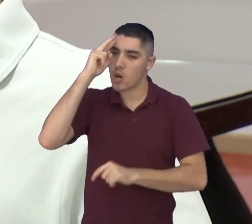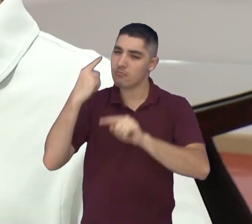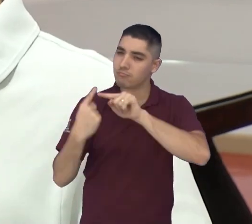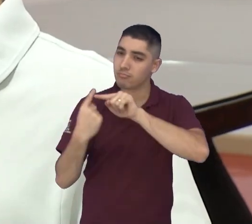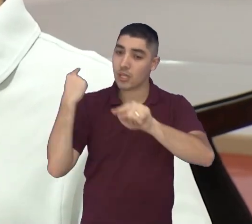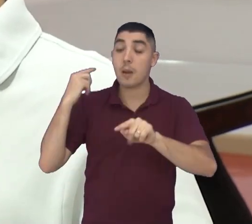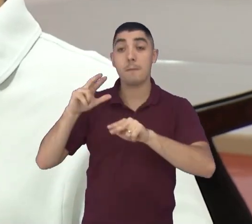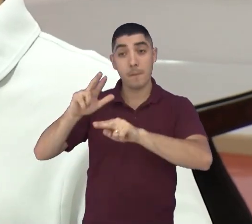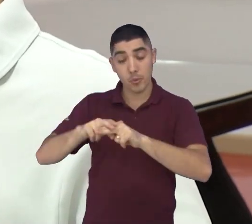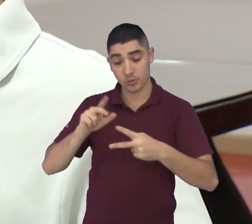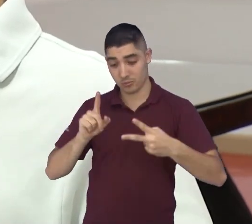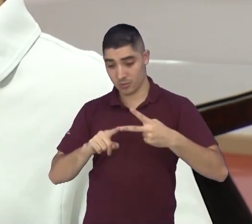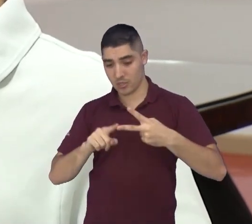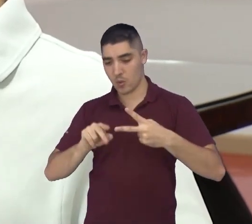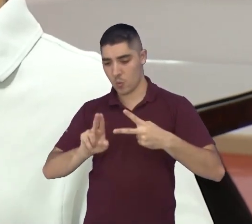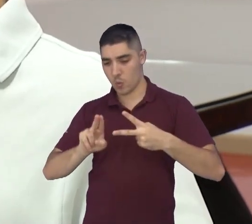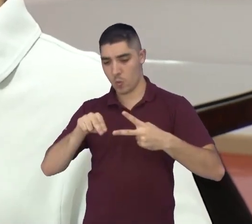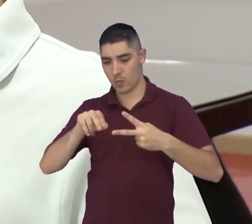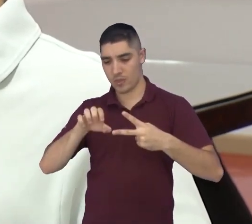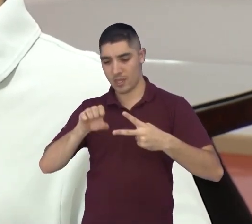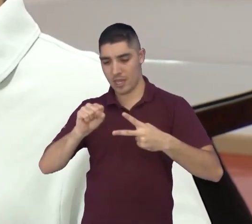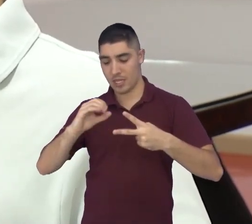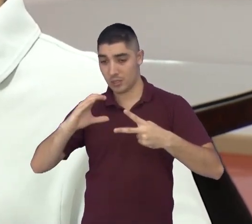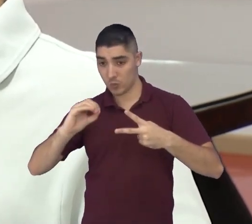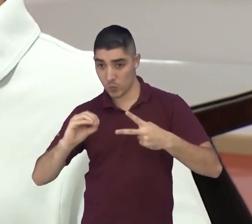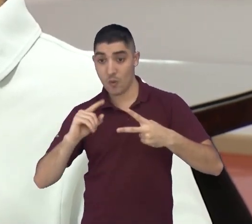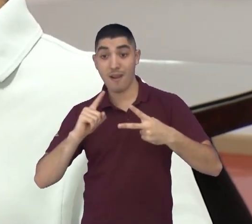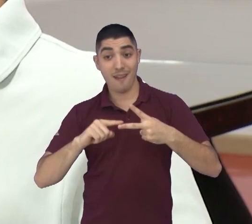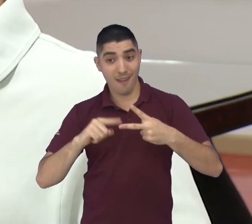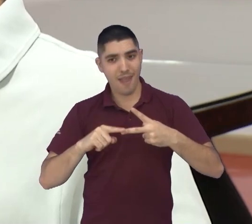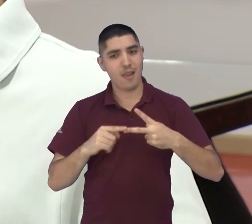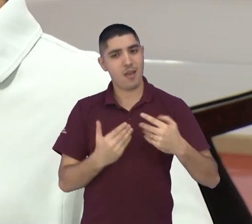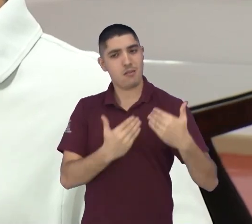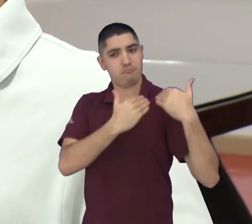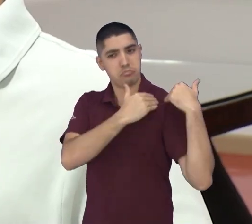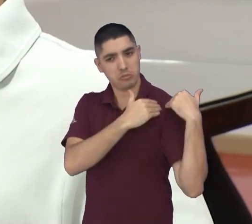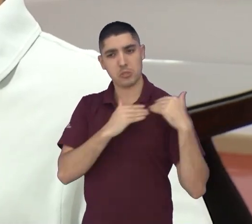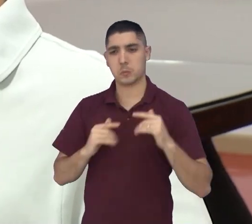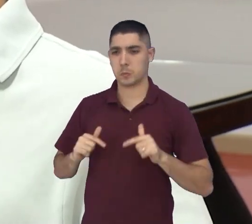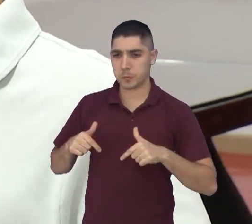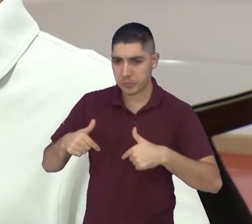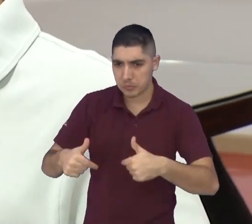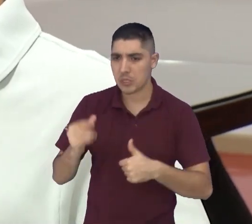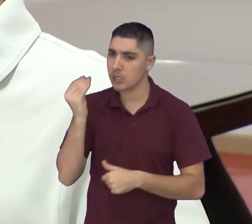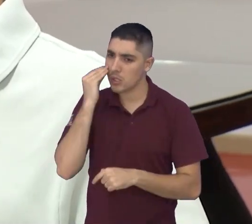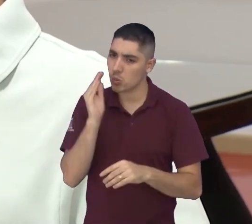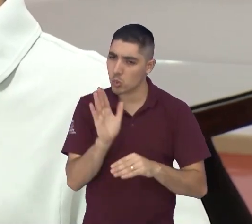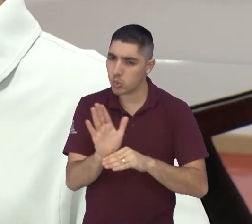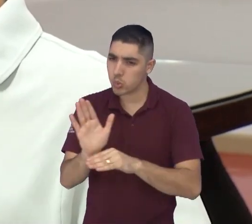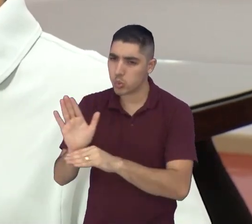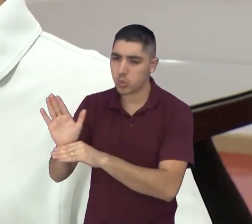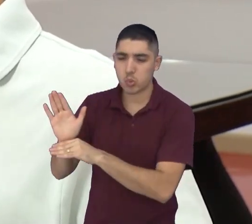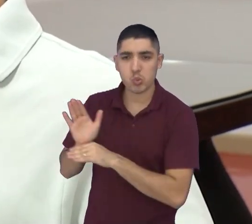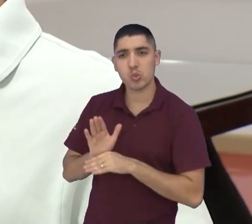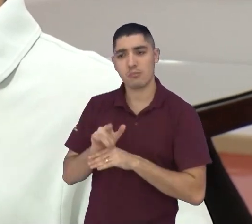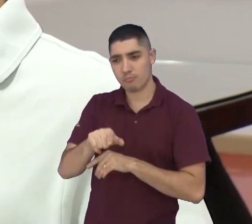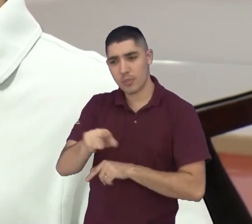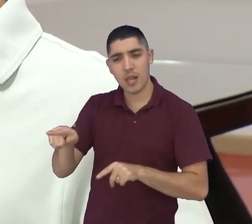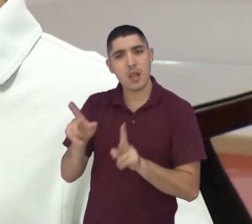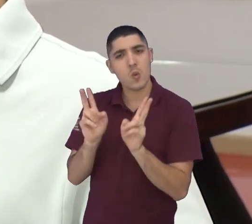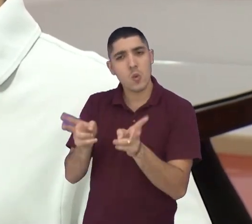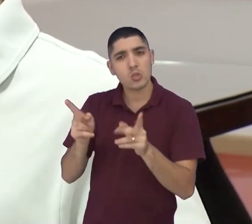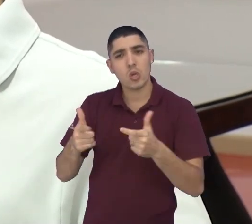a importância de se continuar mantendo Porto Seguro com aquelas características as